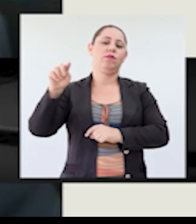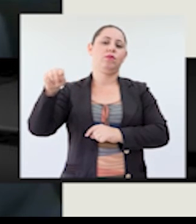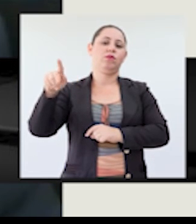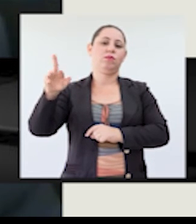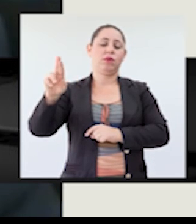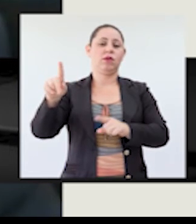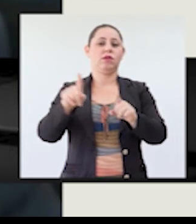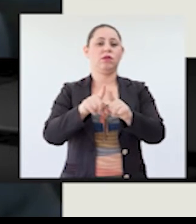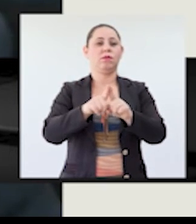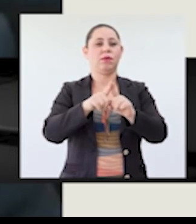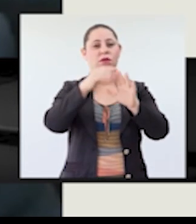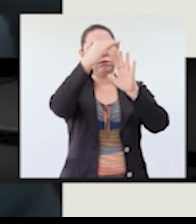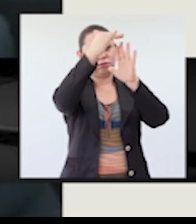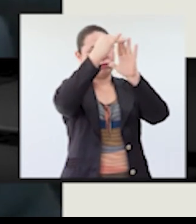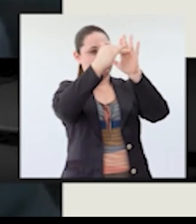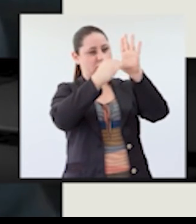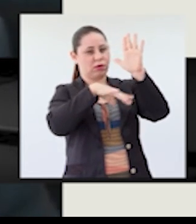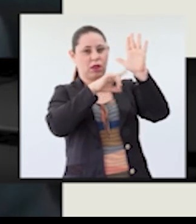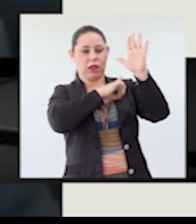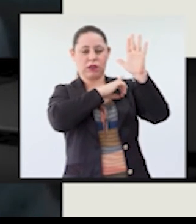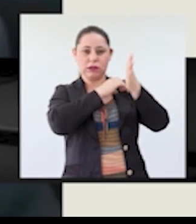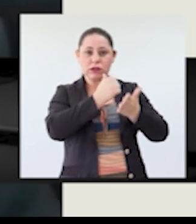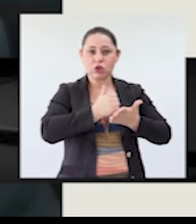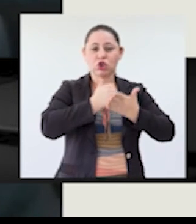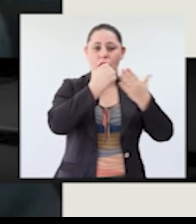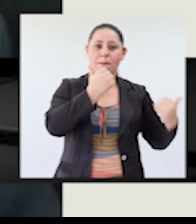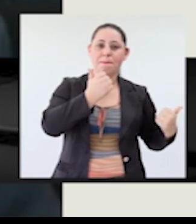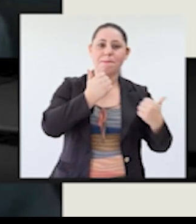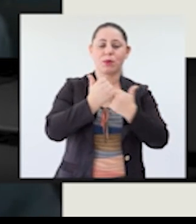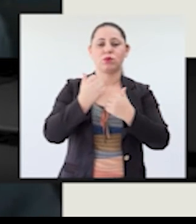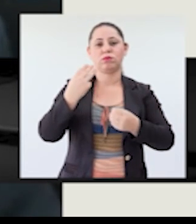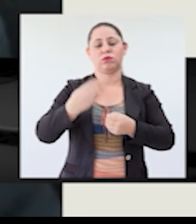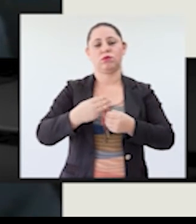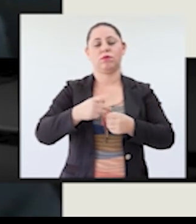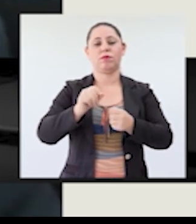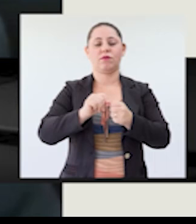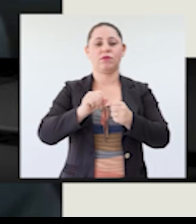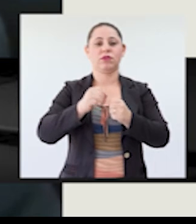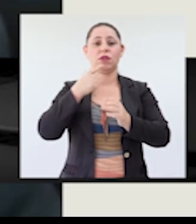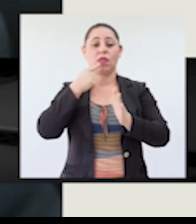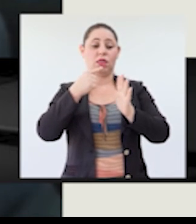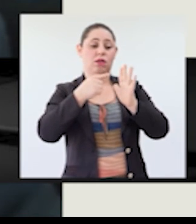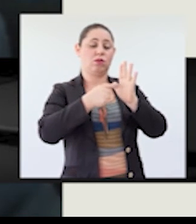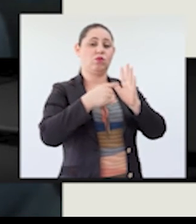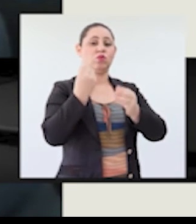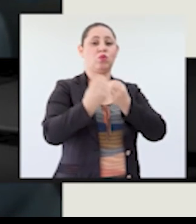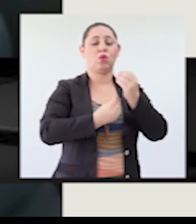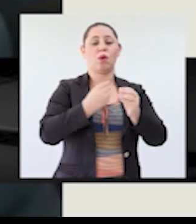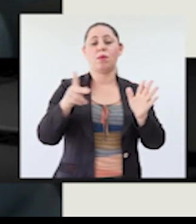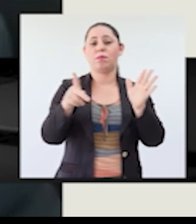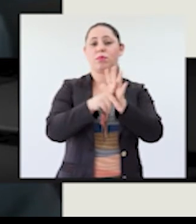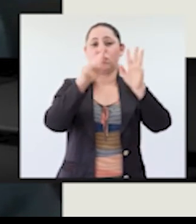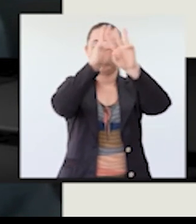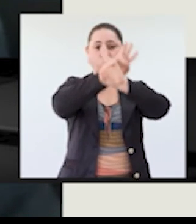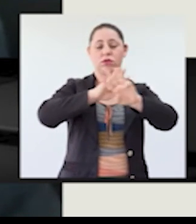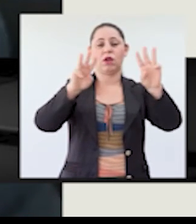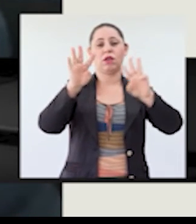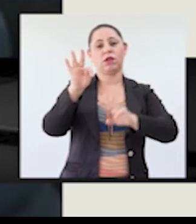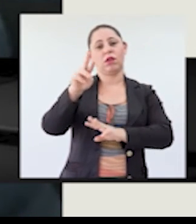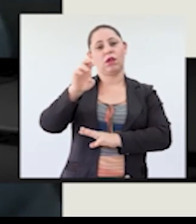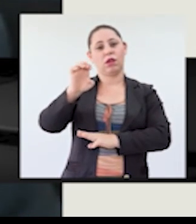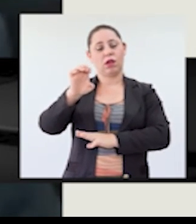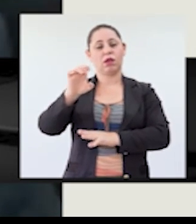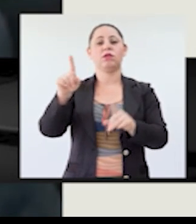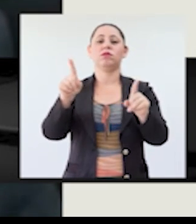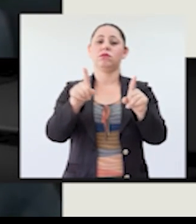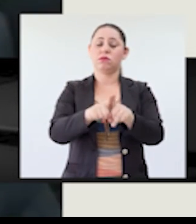pc.ms.gov.br, e ali você tem o hall das delegacias de acordo com o município, para ver esse número para fazer a denúncia. Da mesma forma, no próprio site do Tribunal